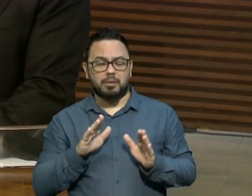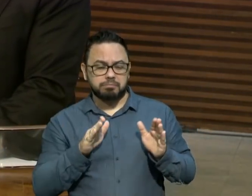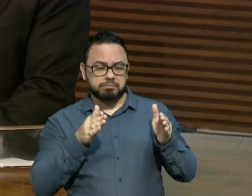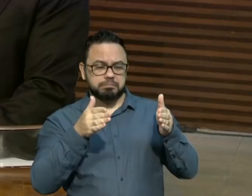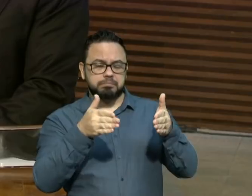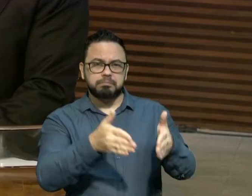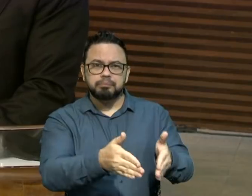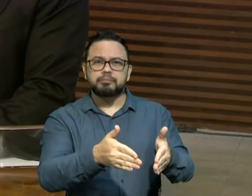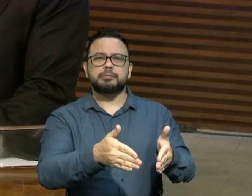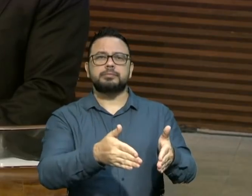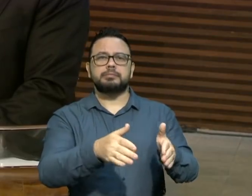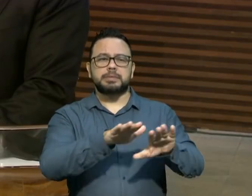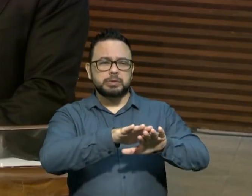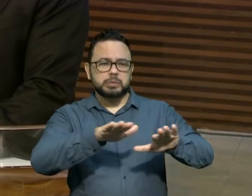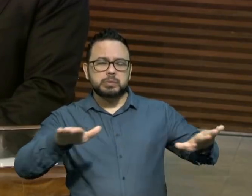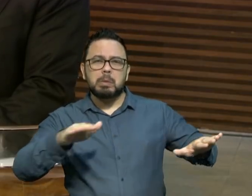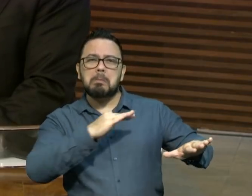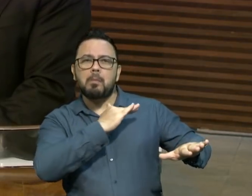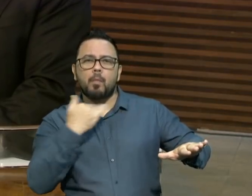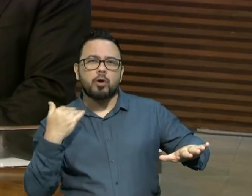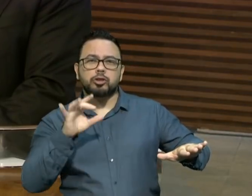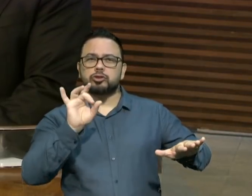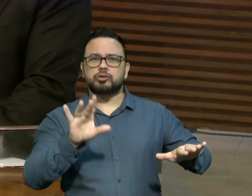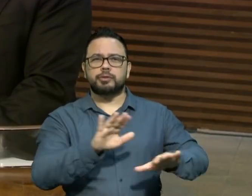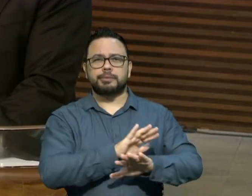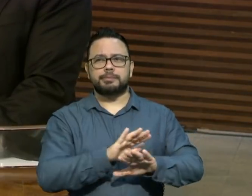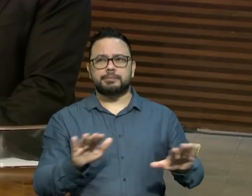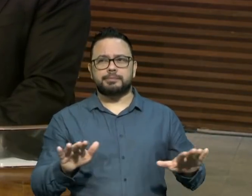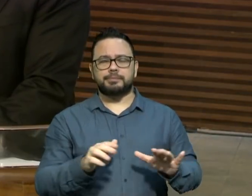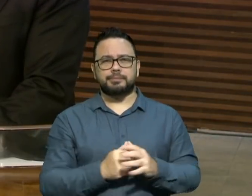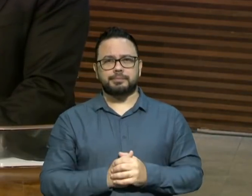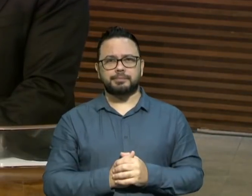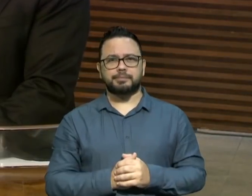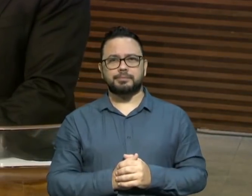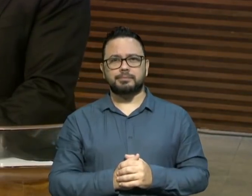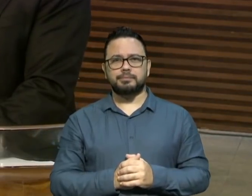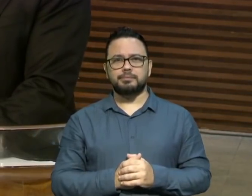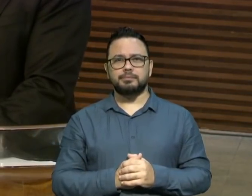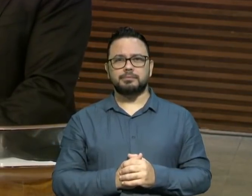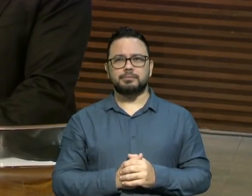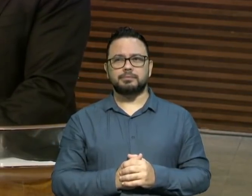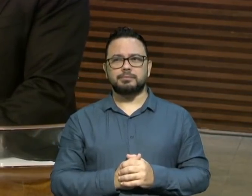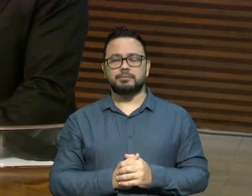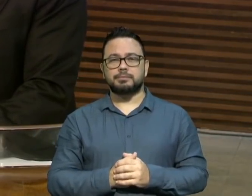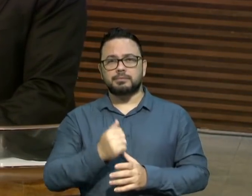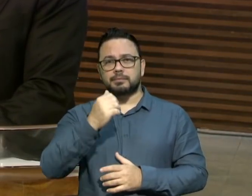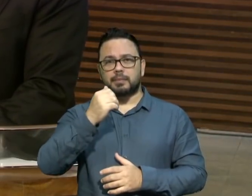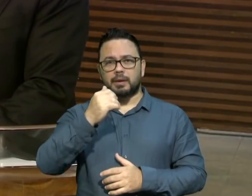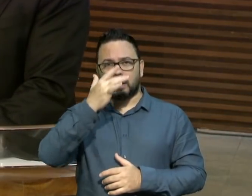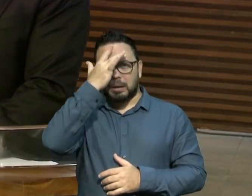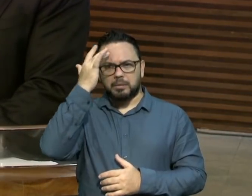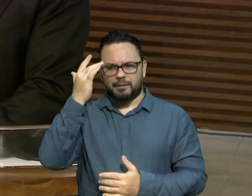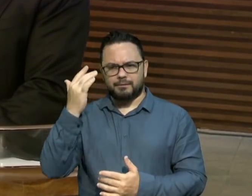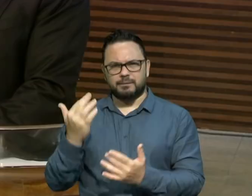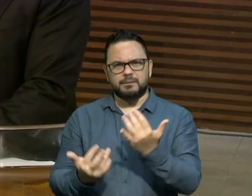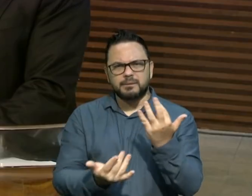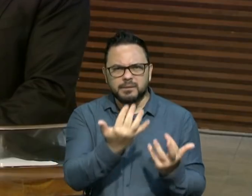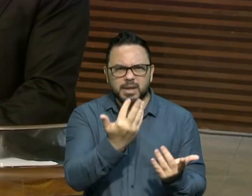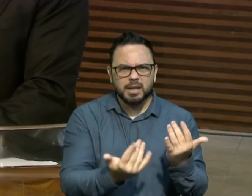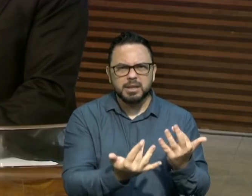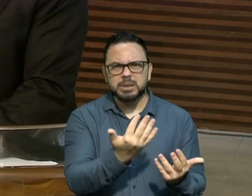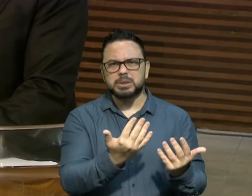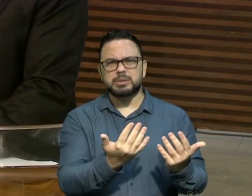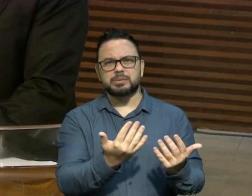Vamos para o raiz ou seja vamos para a Sepultura vão para o Inferno essa é a palavra